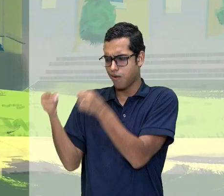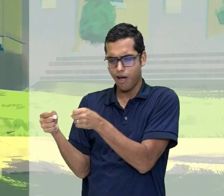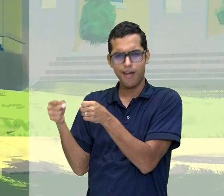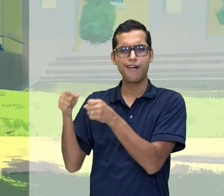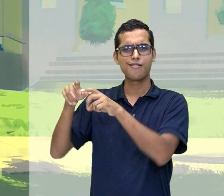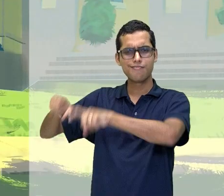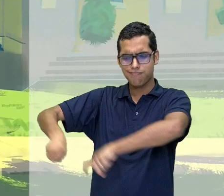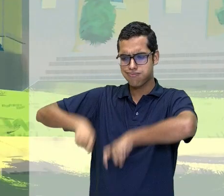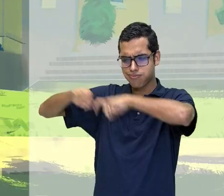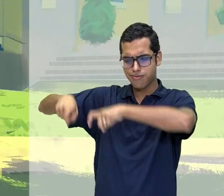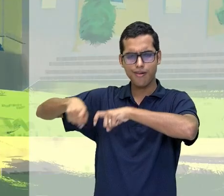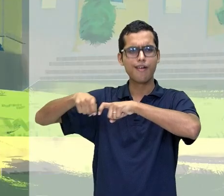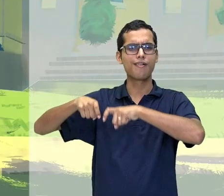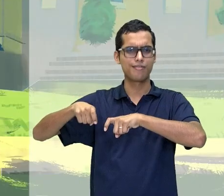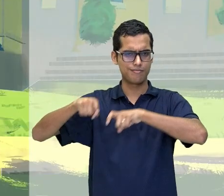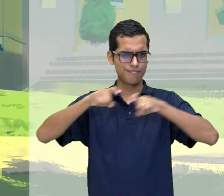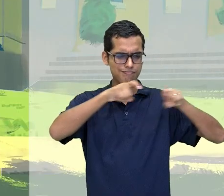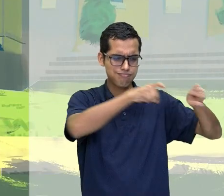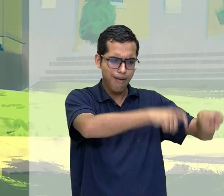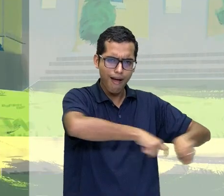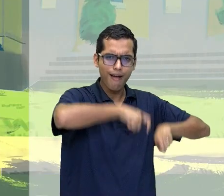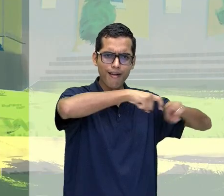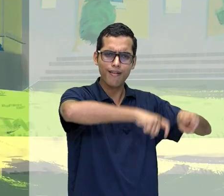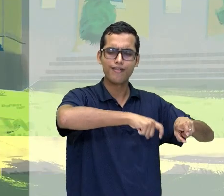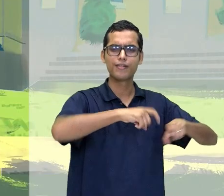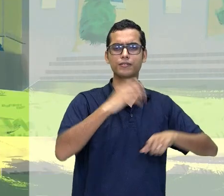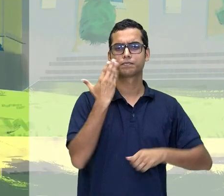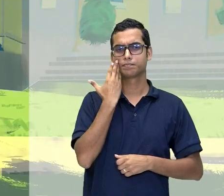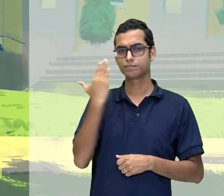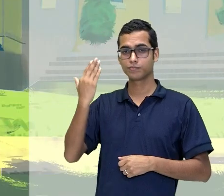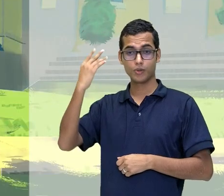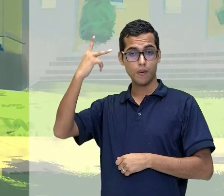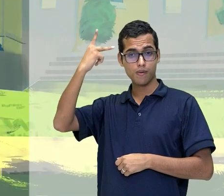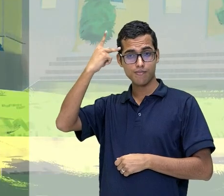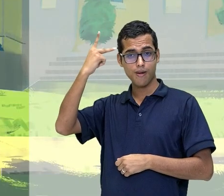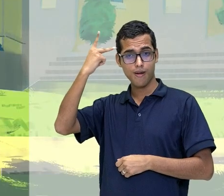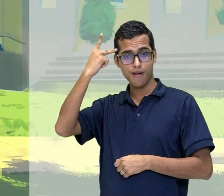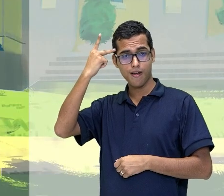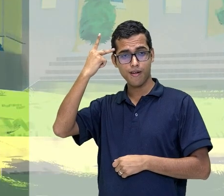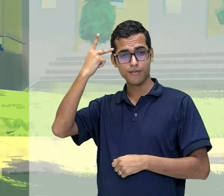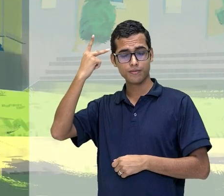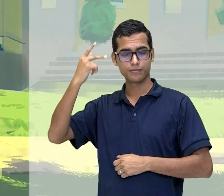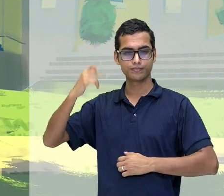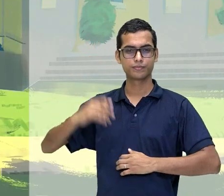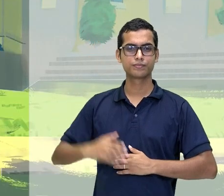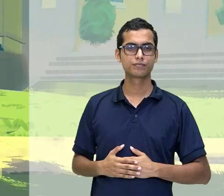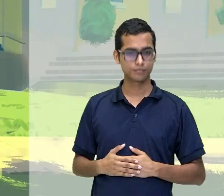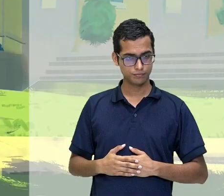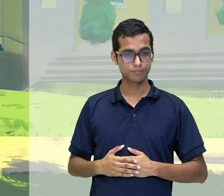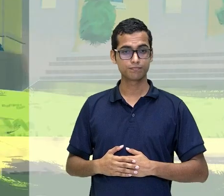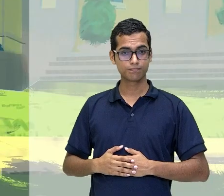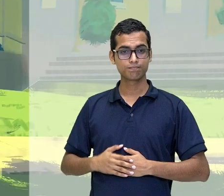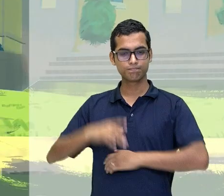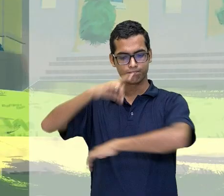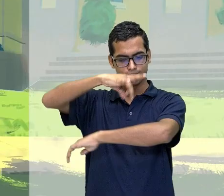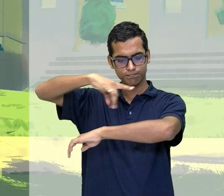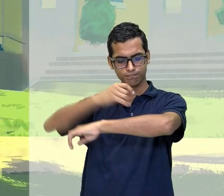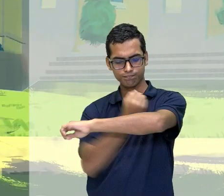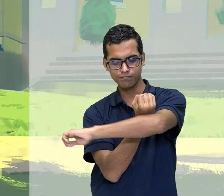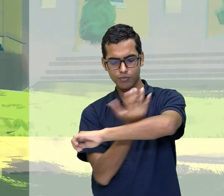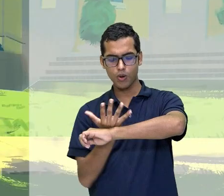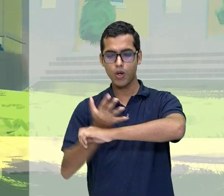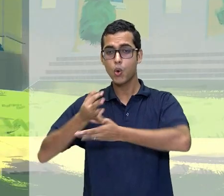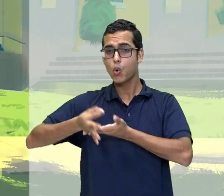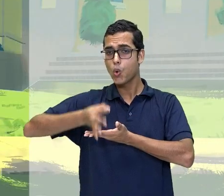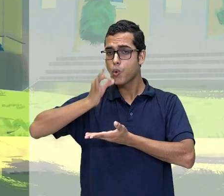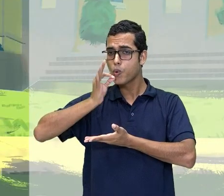o seu poder e sua influência. De um lado, um paulista, produtor de café, um grande cafeicultor, ou seja,